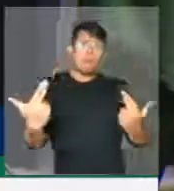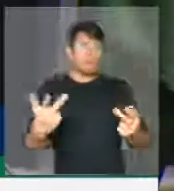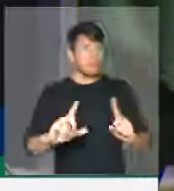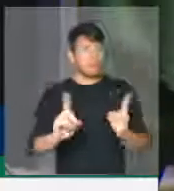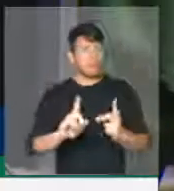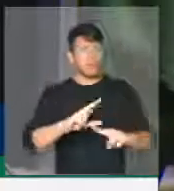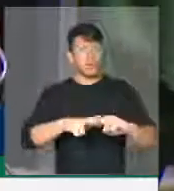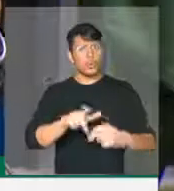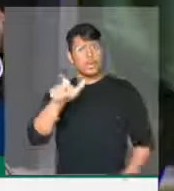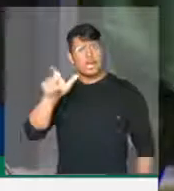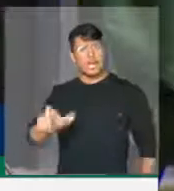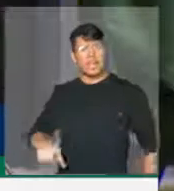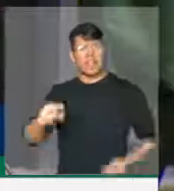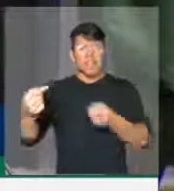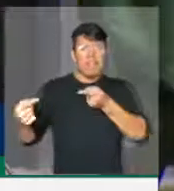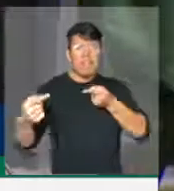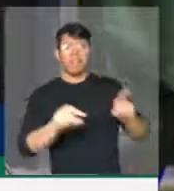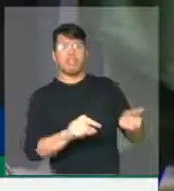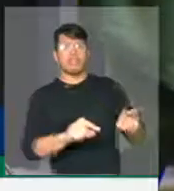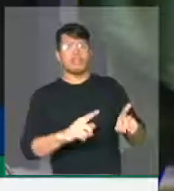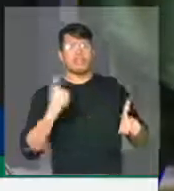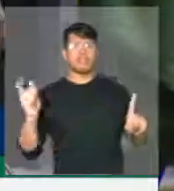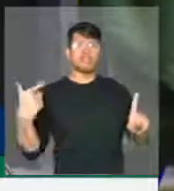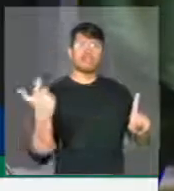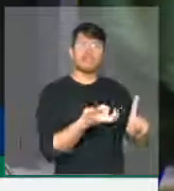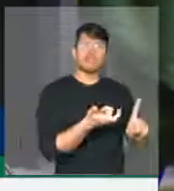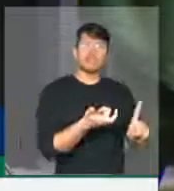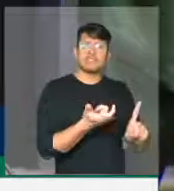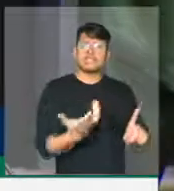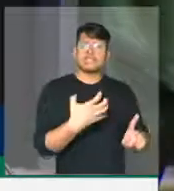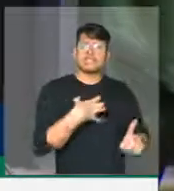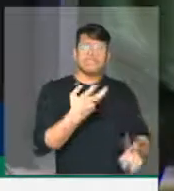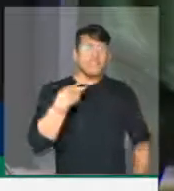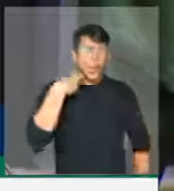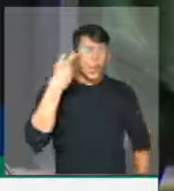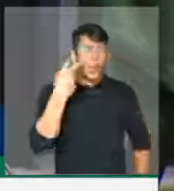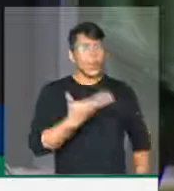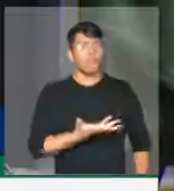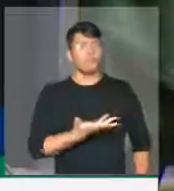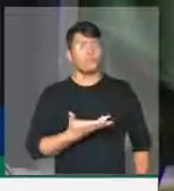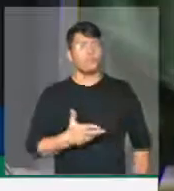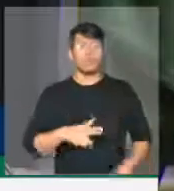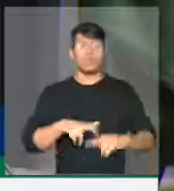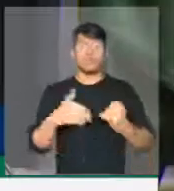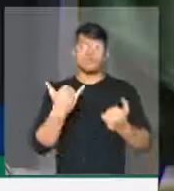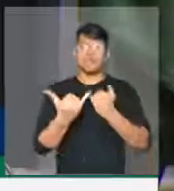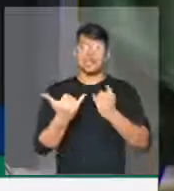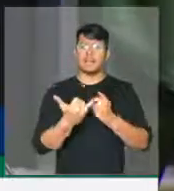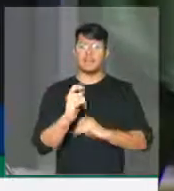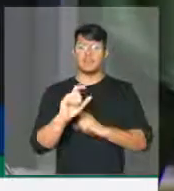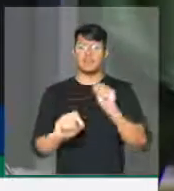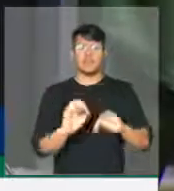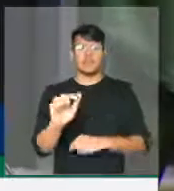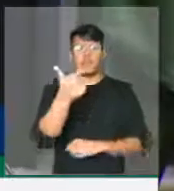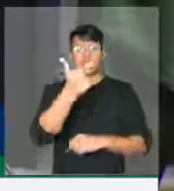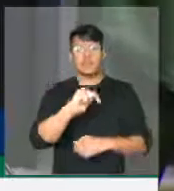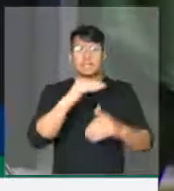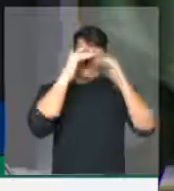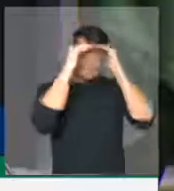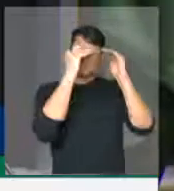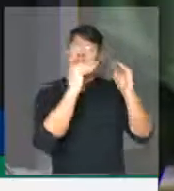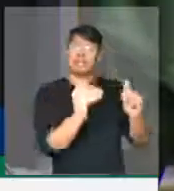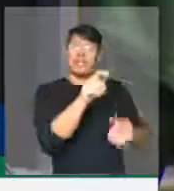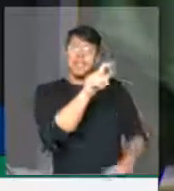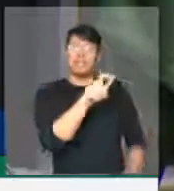afrontosos, atos tão envergonhantes, atos que fazem com que se reduza o papel e a respeitabilidade que tem que